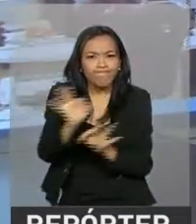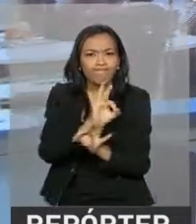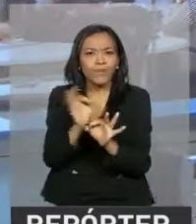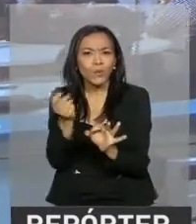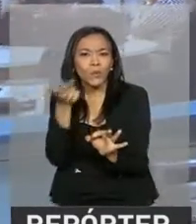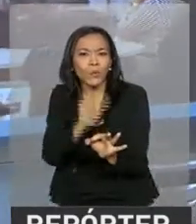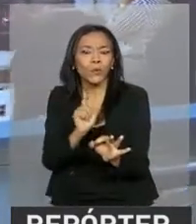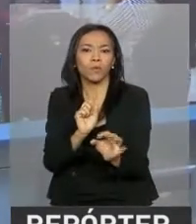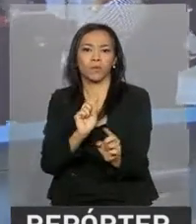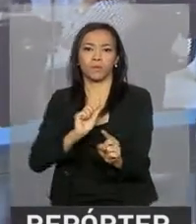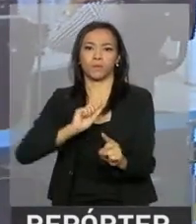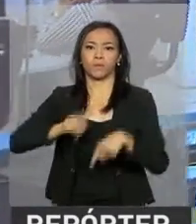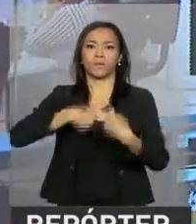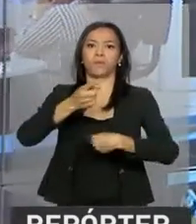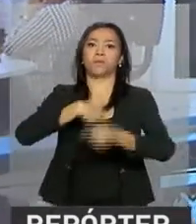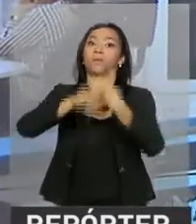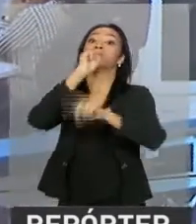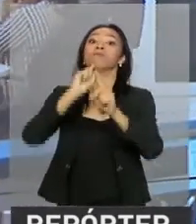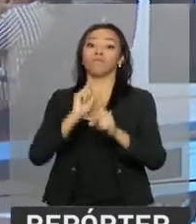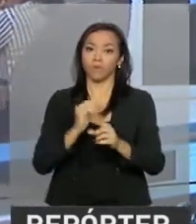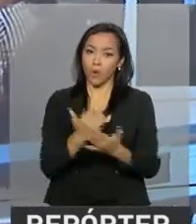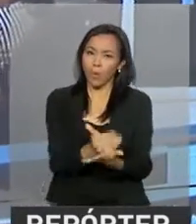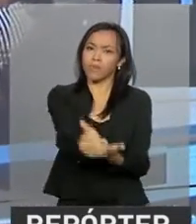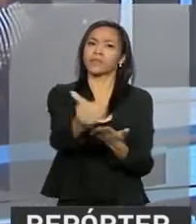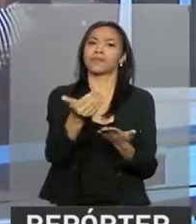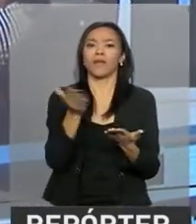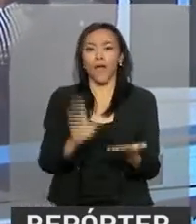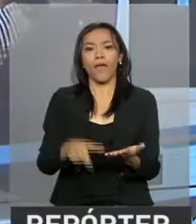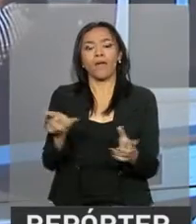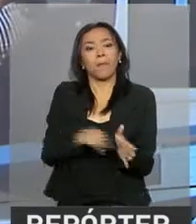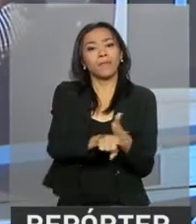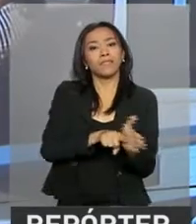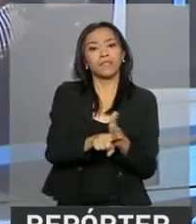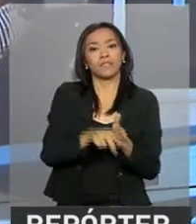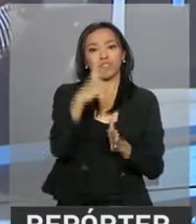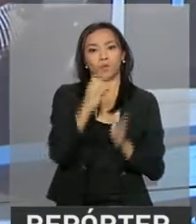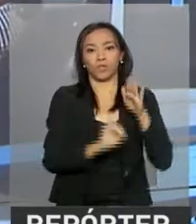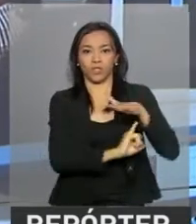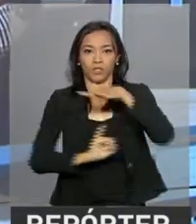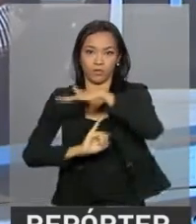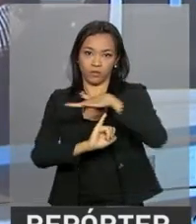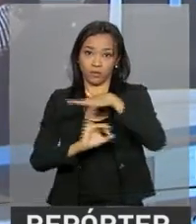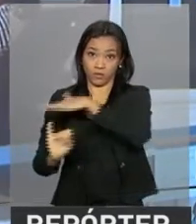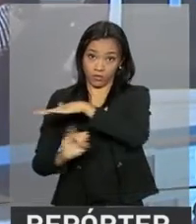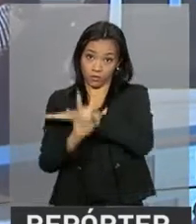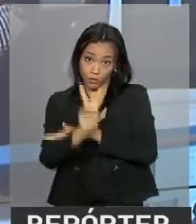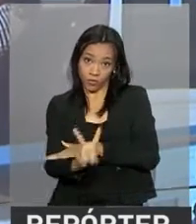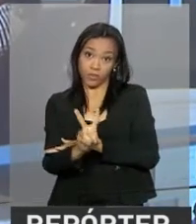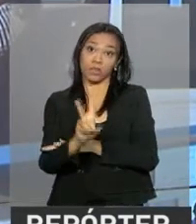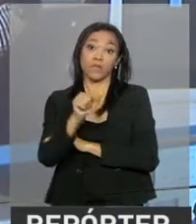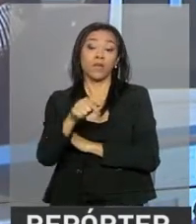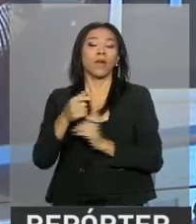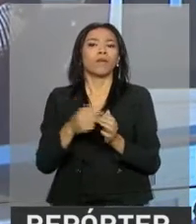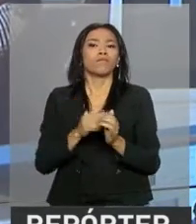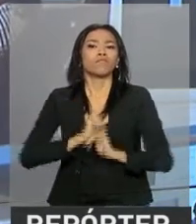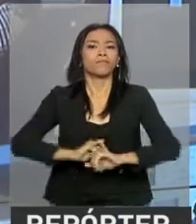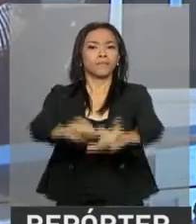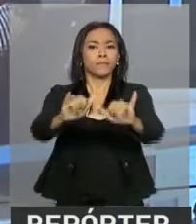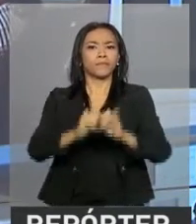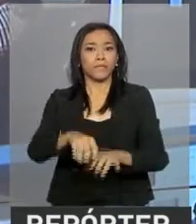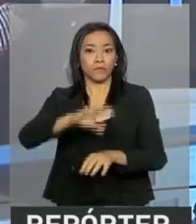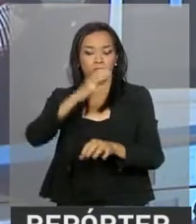crescer. É o que mostra um estudo da Fundação Getúlio Vargas e do The Conference Board. De acordo com o estudo, o país registrou o 6º